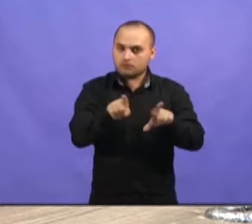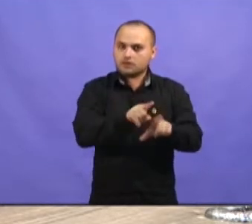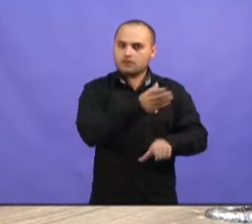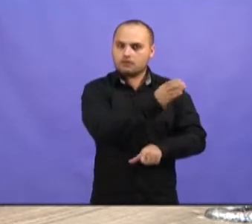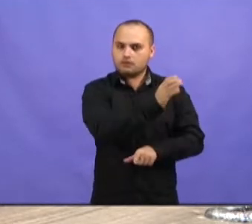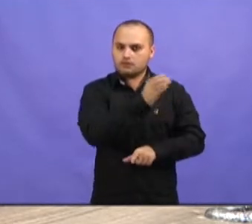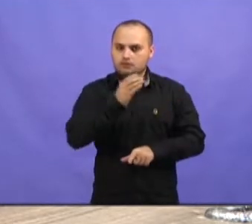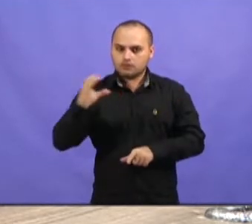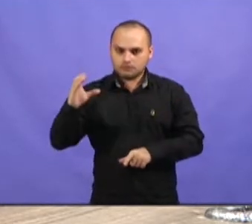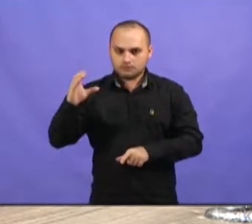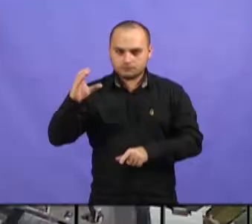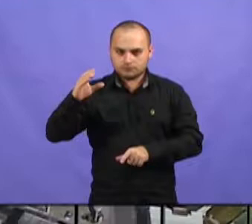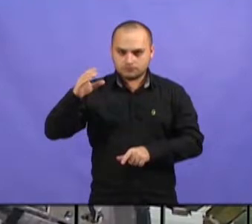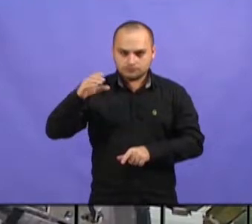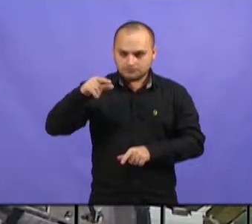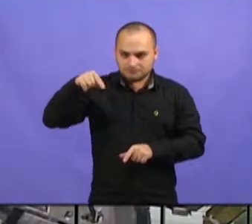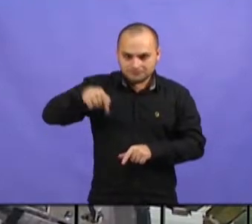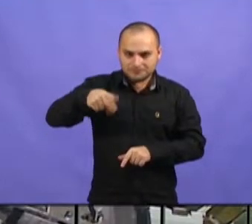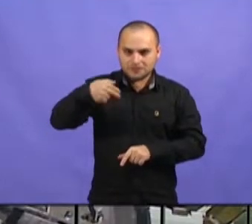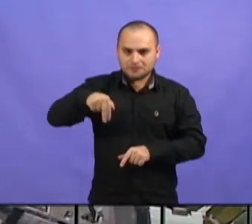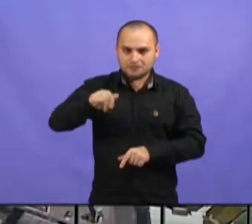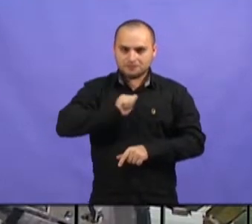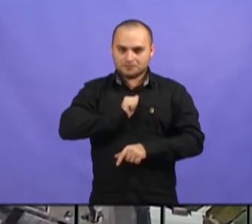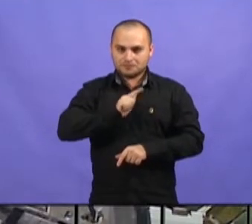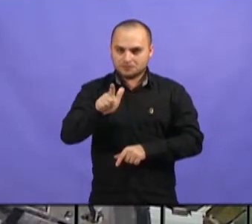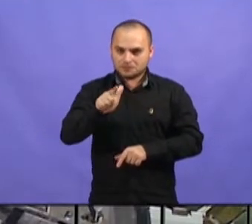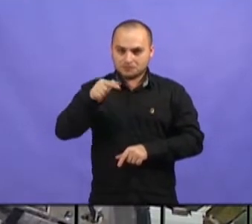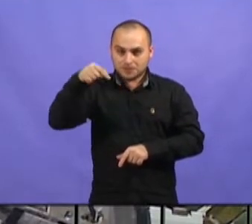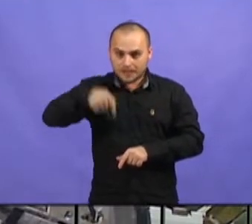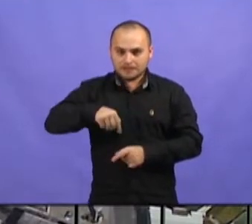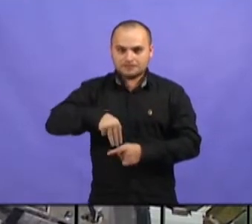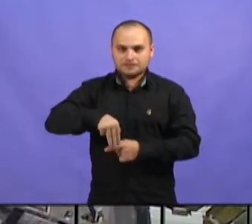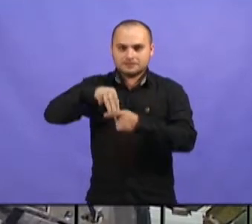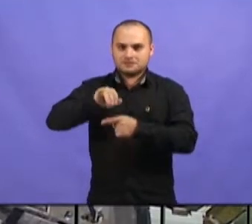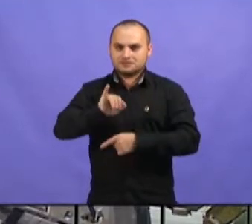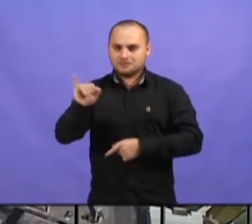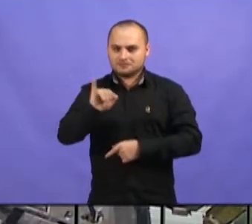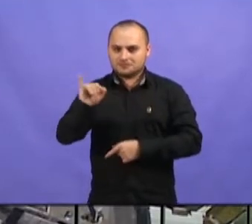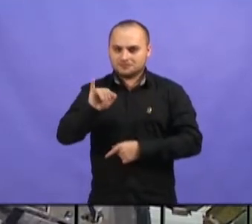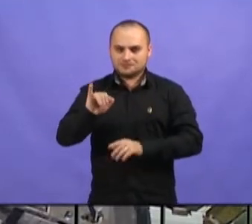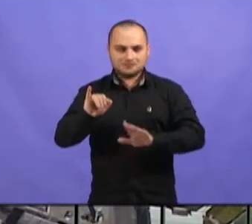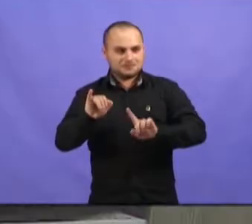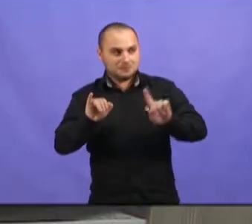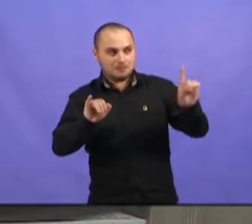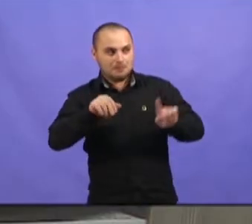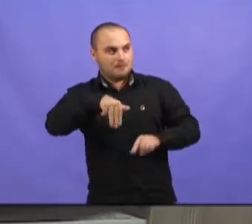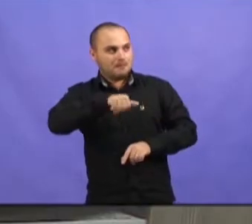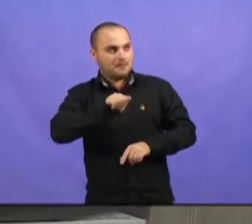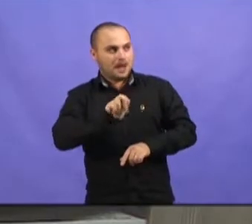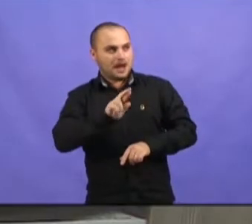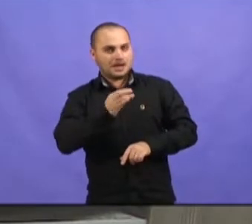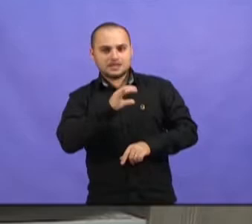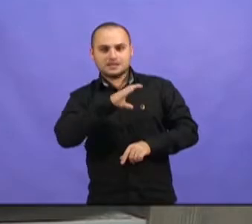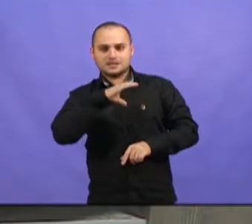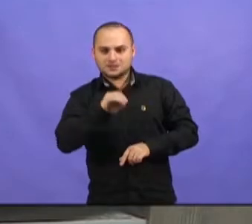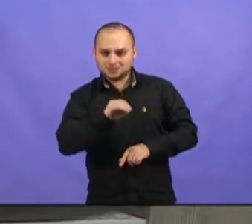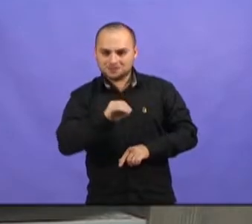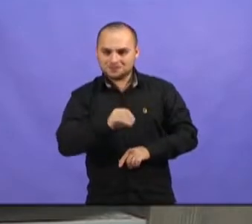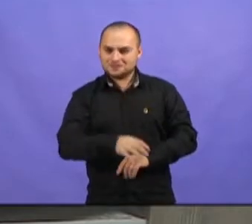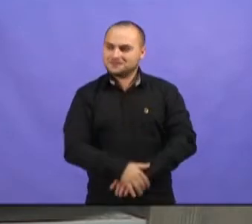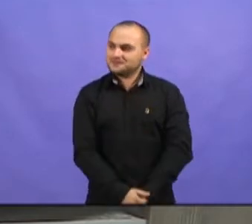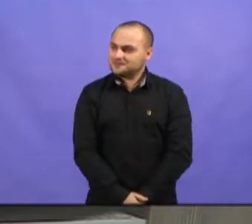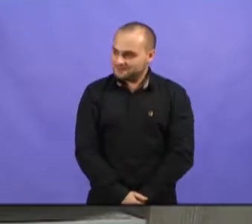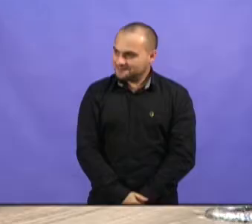município, Dr. Márcio Fossari. Tudo bem, doutor? Como é que o senhor está? Boa tarde. Bom, doutor, conta pra gente, então,